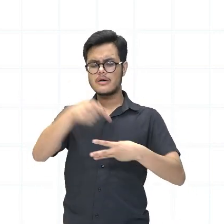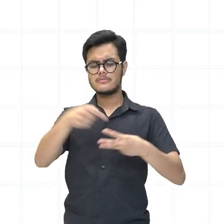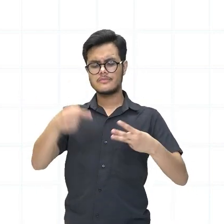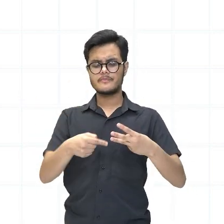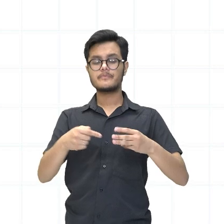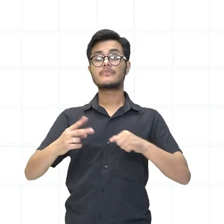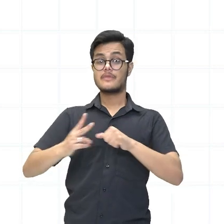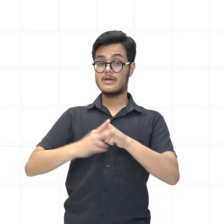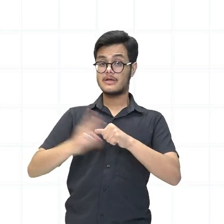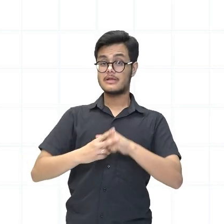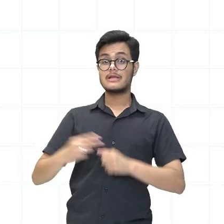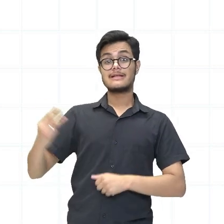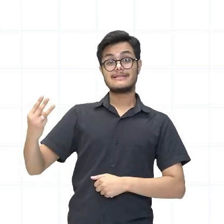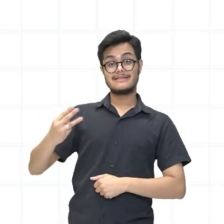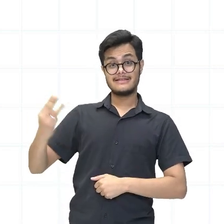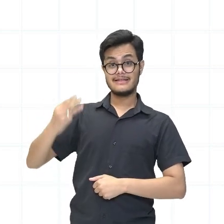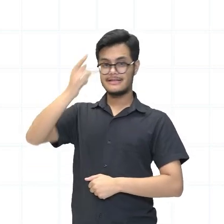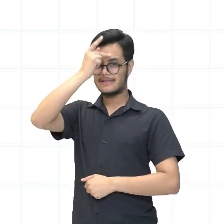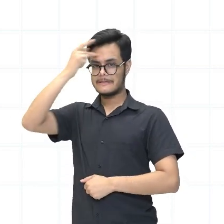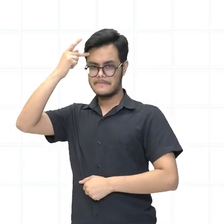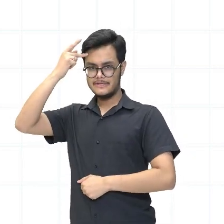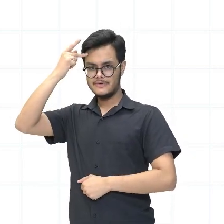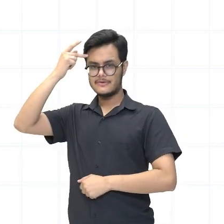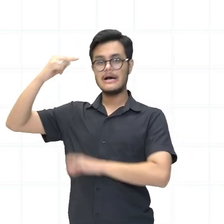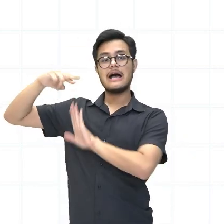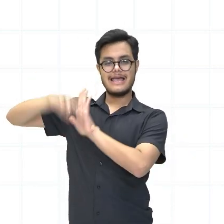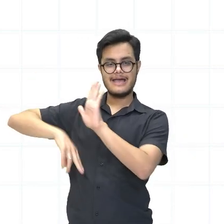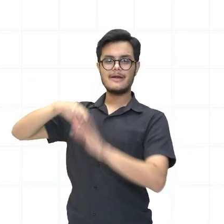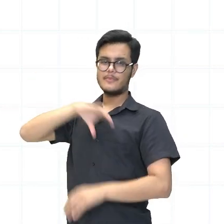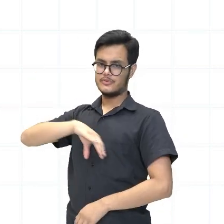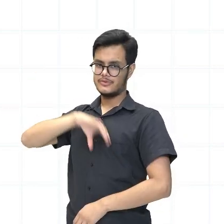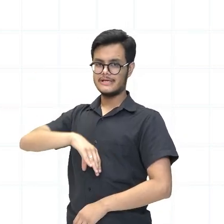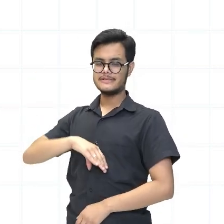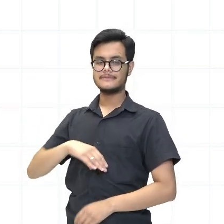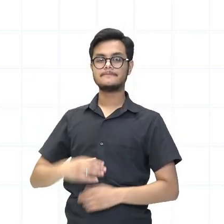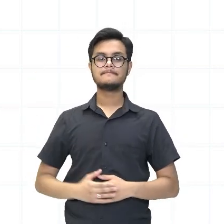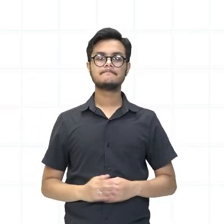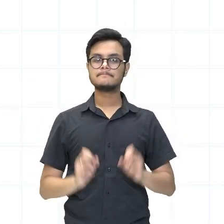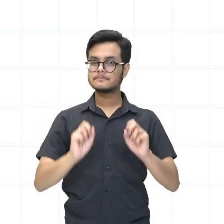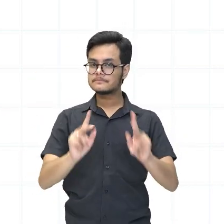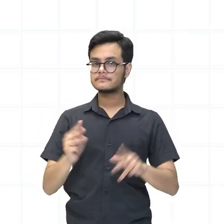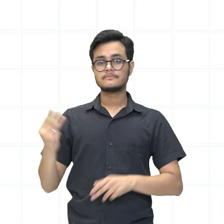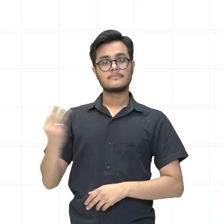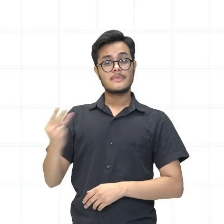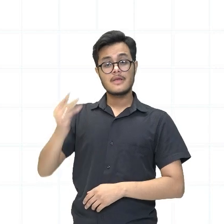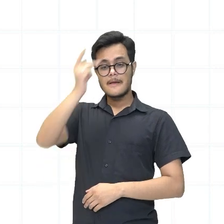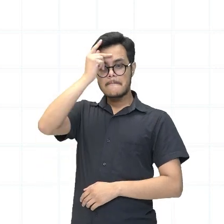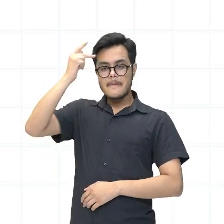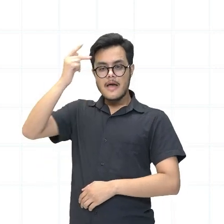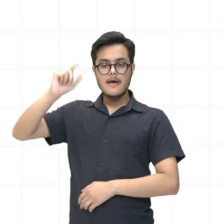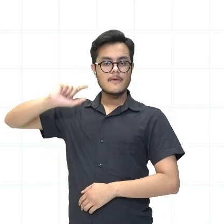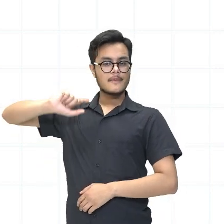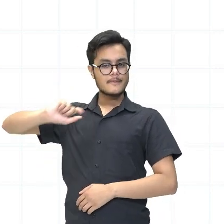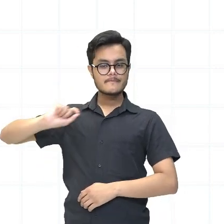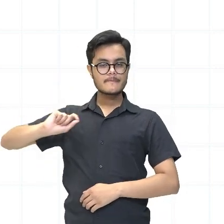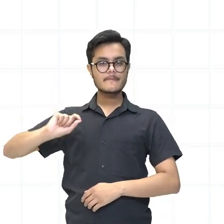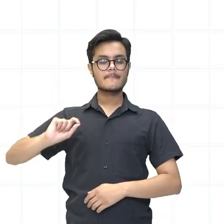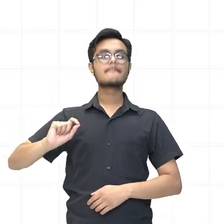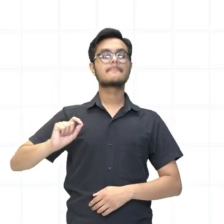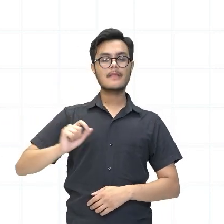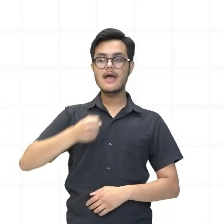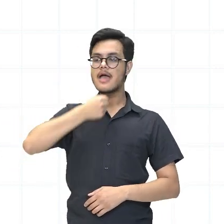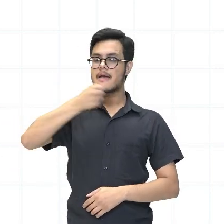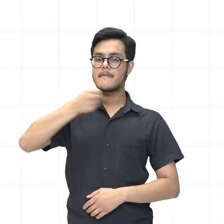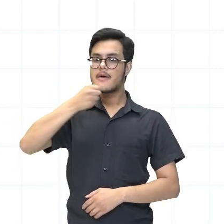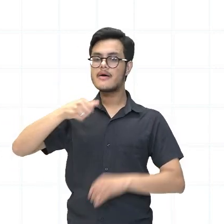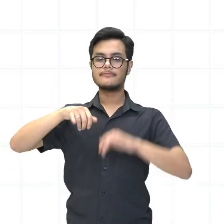na terceira pessoa. E por estarem na terceira pessoa, percebem que a reportagem já busca